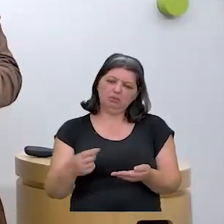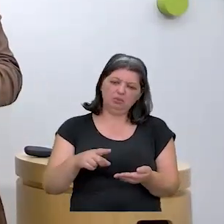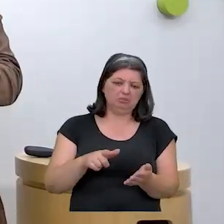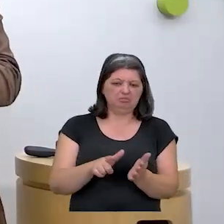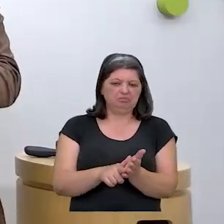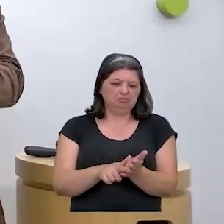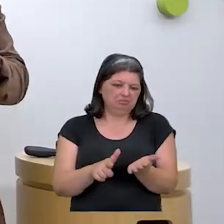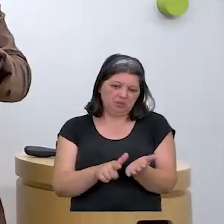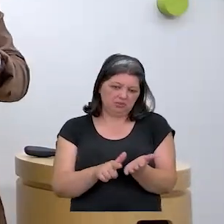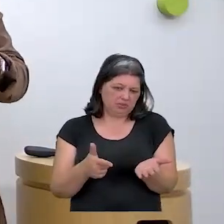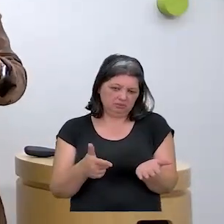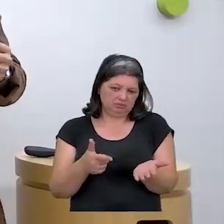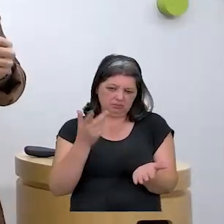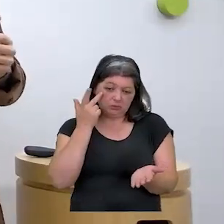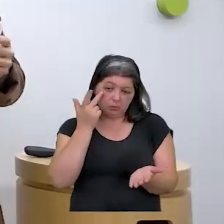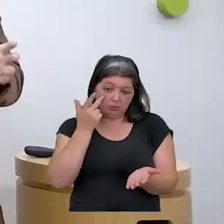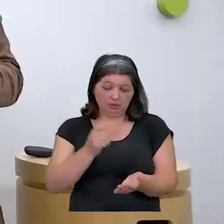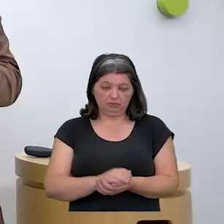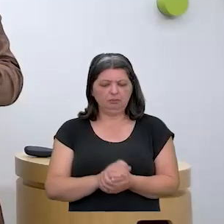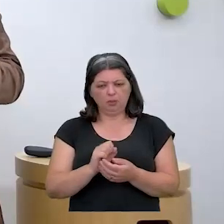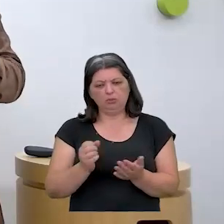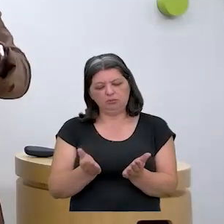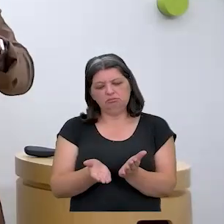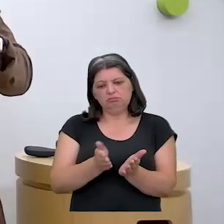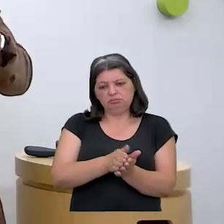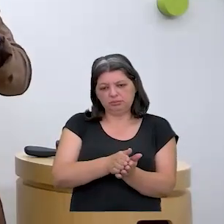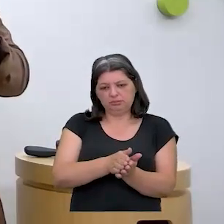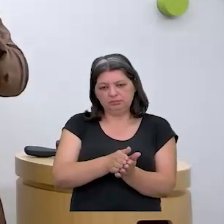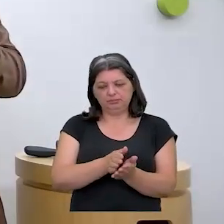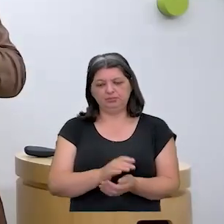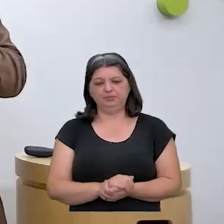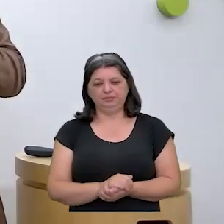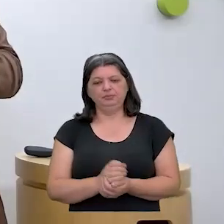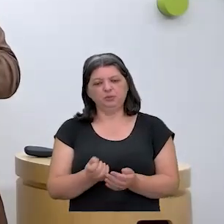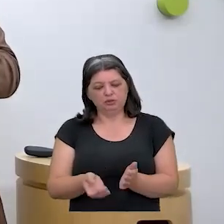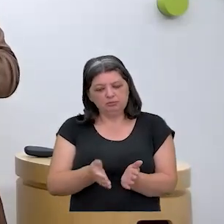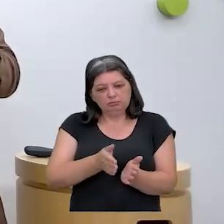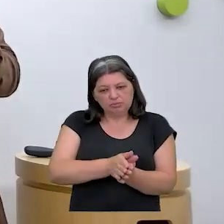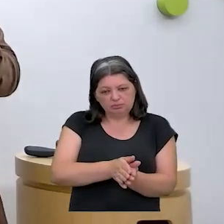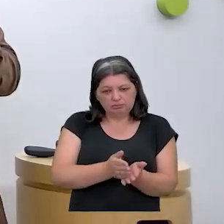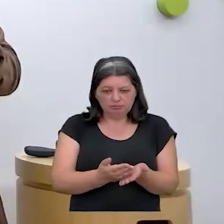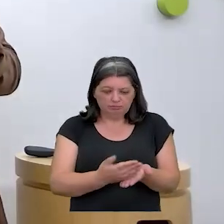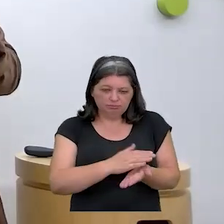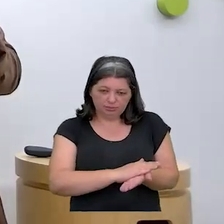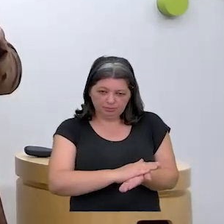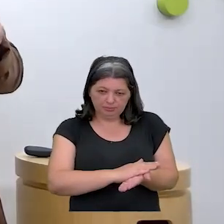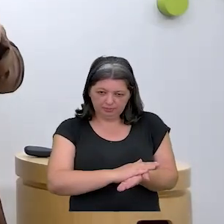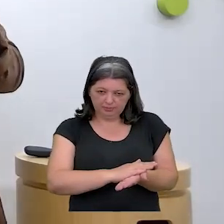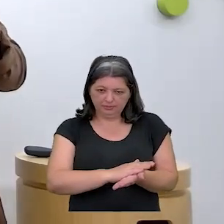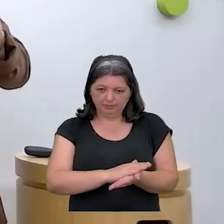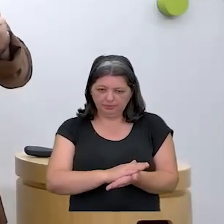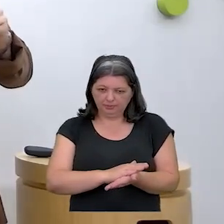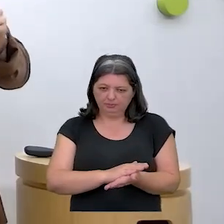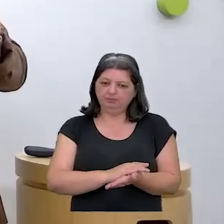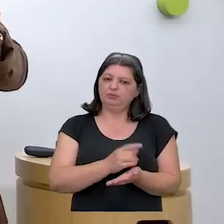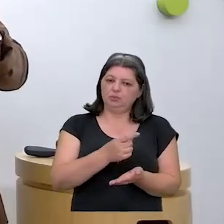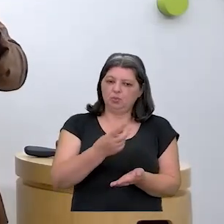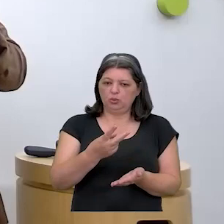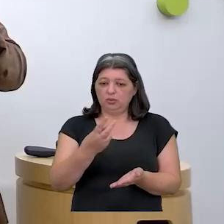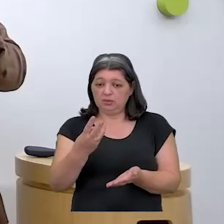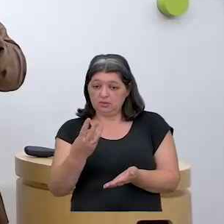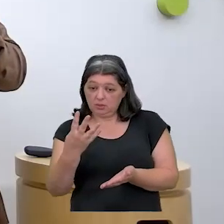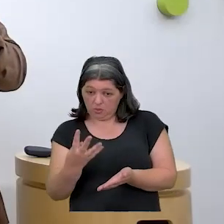ó. Beleza, você pode dobrar assim de novo. Aí você tem uma, duas, três,